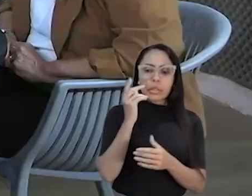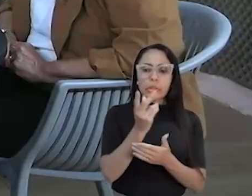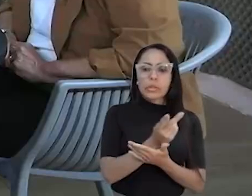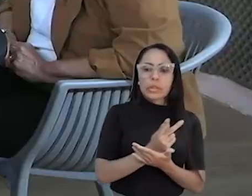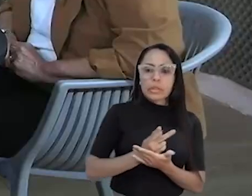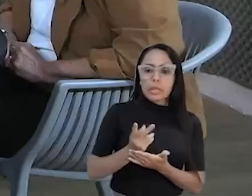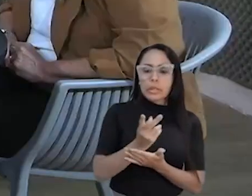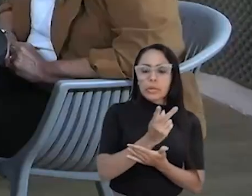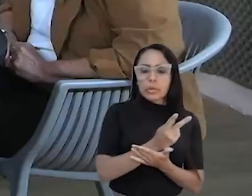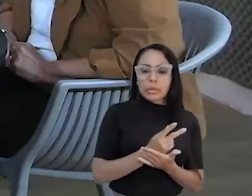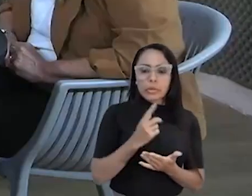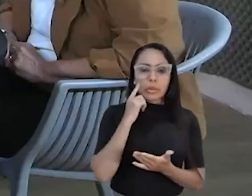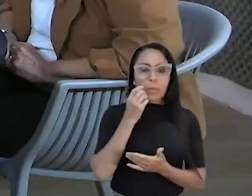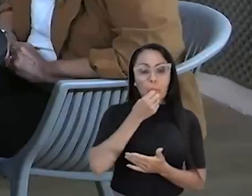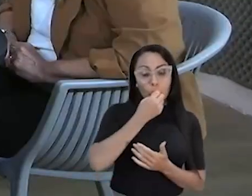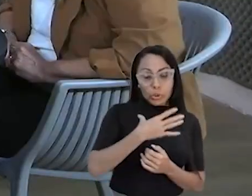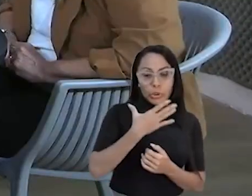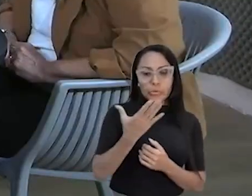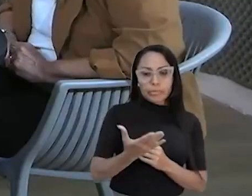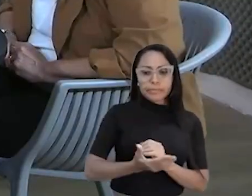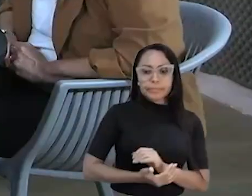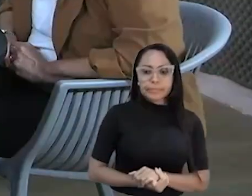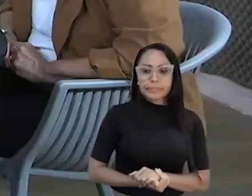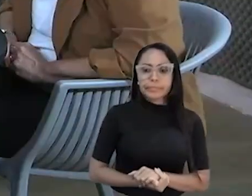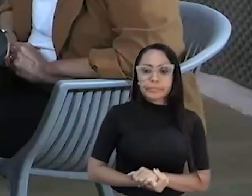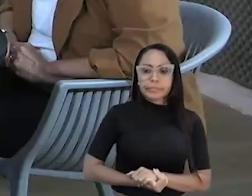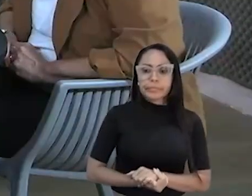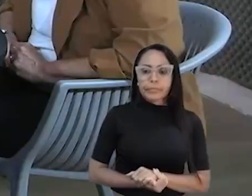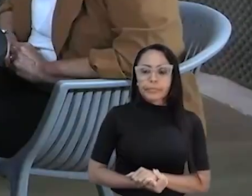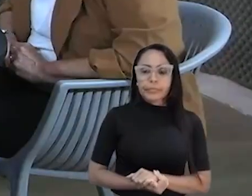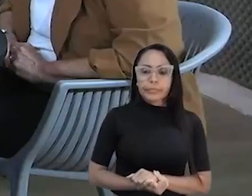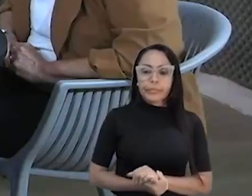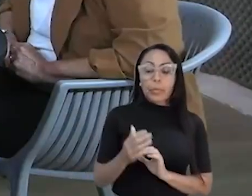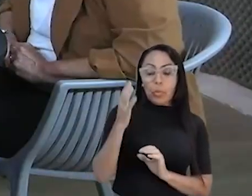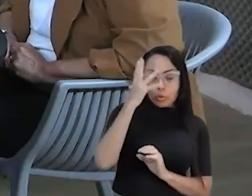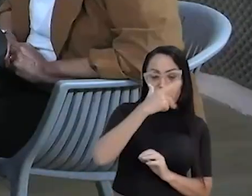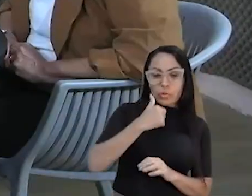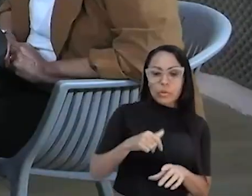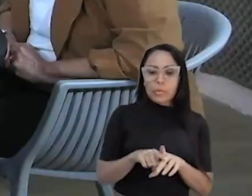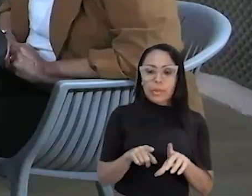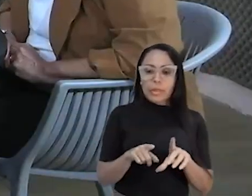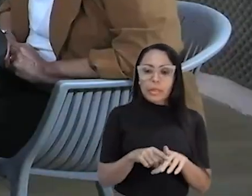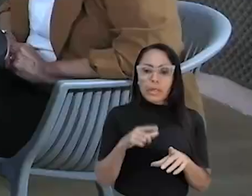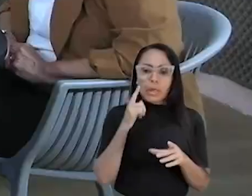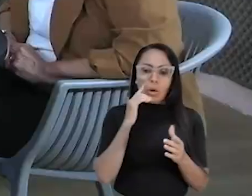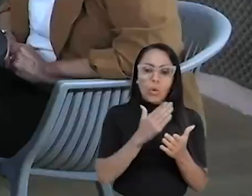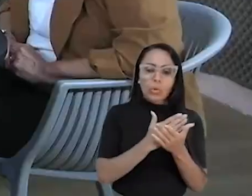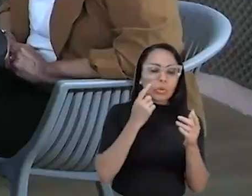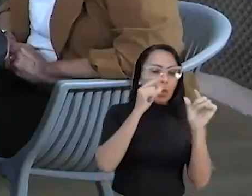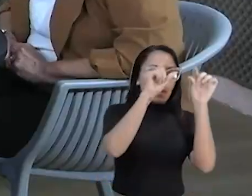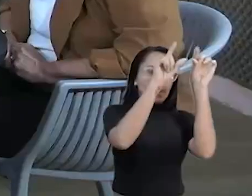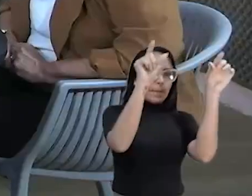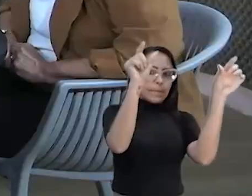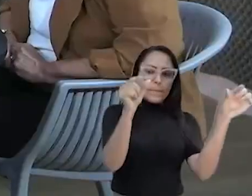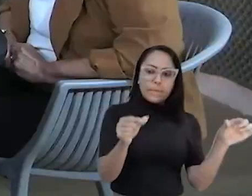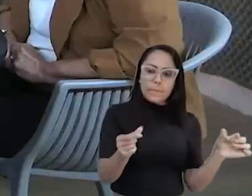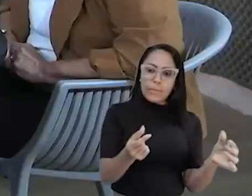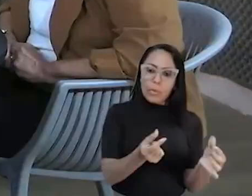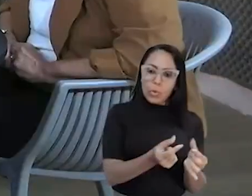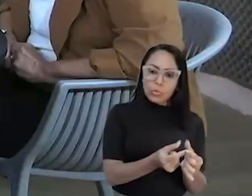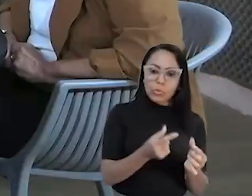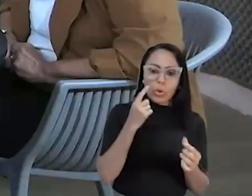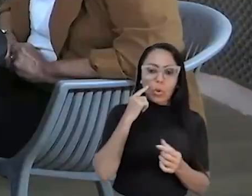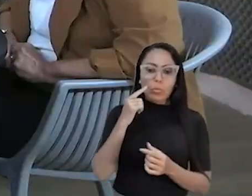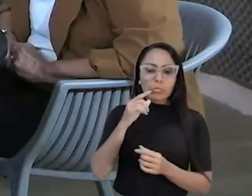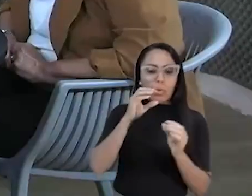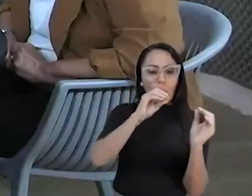sei quem, que a gente achou muito bonito, que resolveu colocar lá. Então, assim, uns têm moldura, outros não têm moldura. Foram